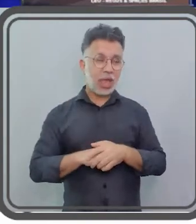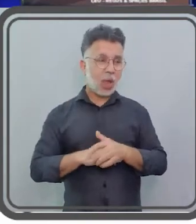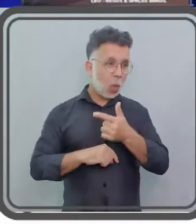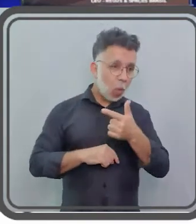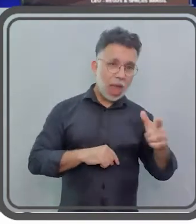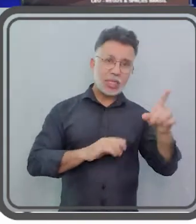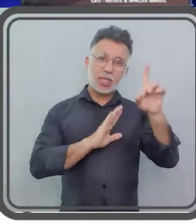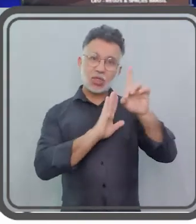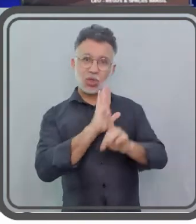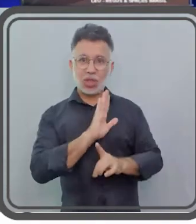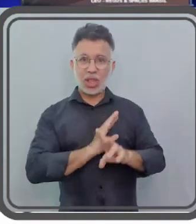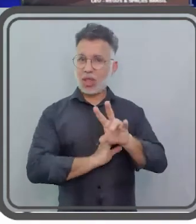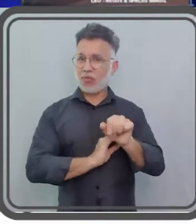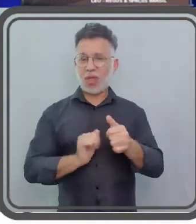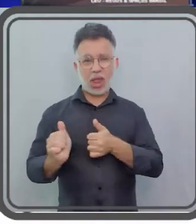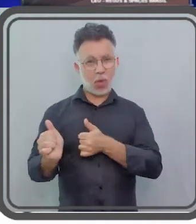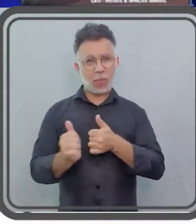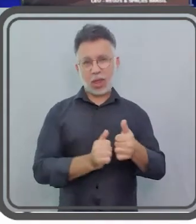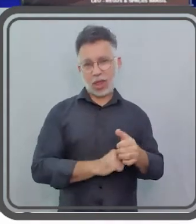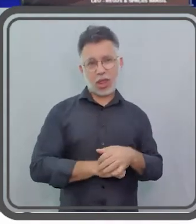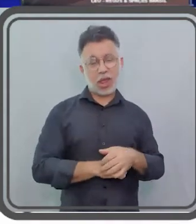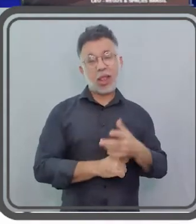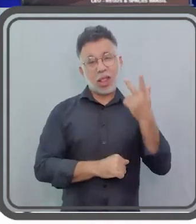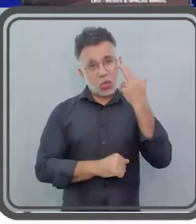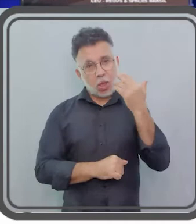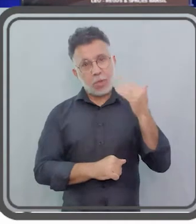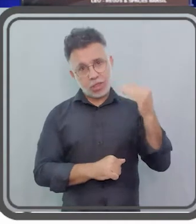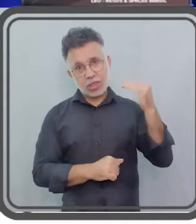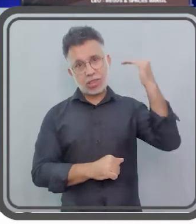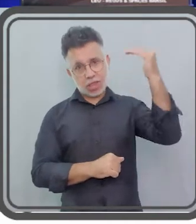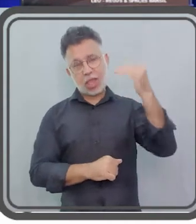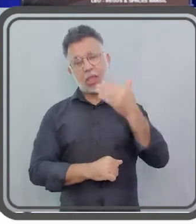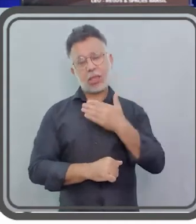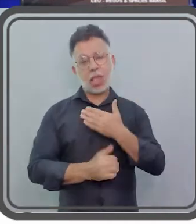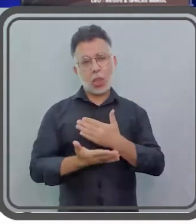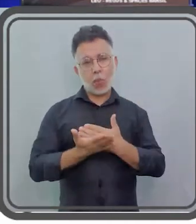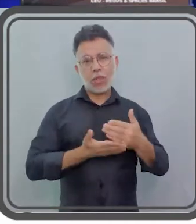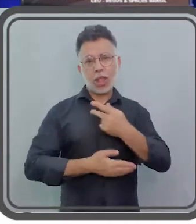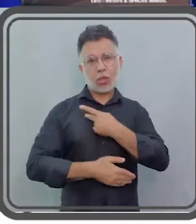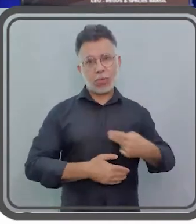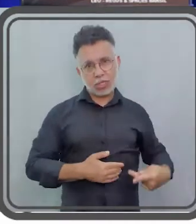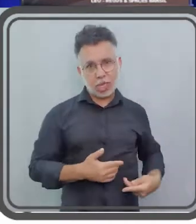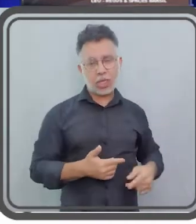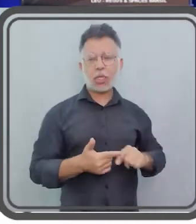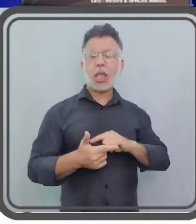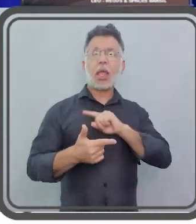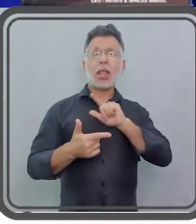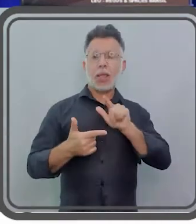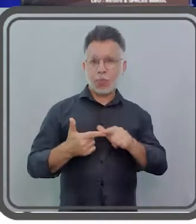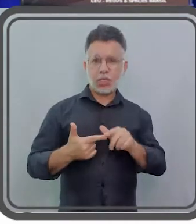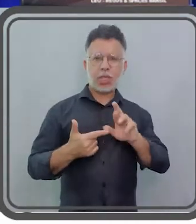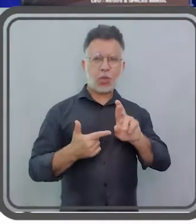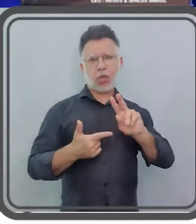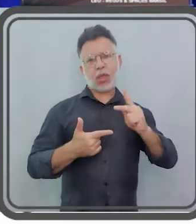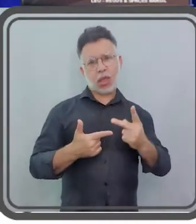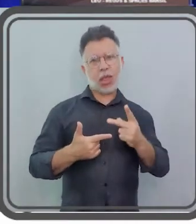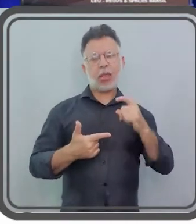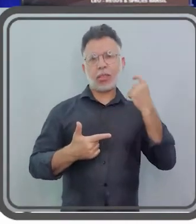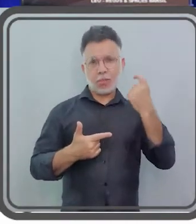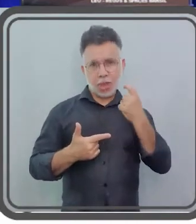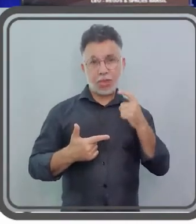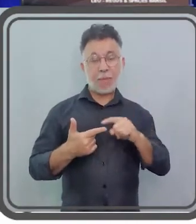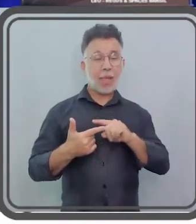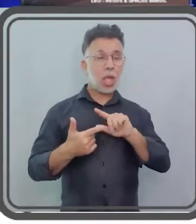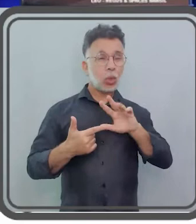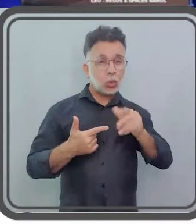das diretorias vão acompanhar. Mas, naturalmente, recursos humanos é uma área de preocupação, o bem-estar. Mas tudo